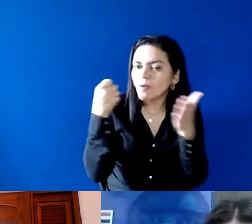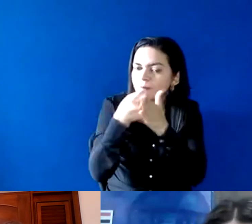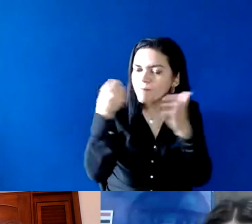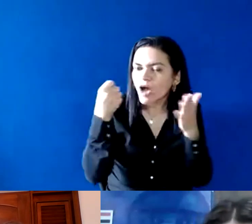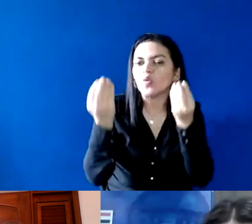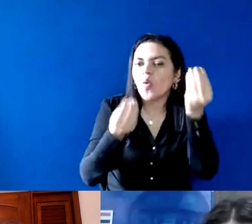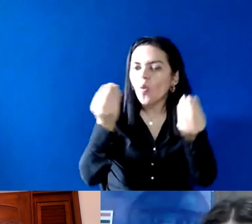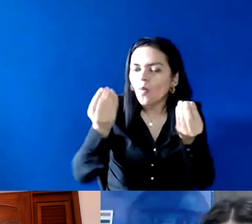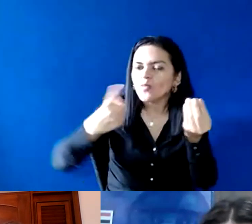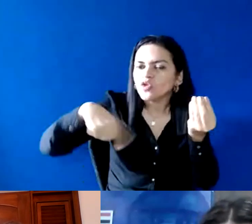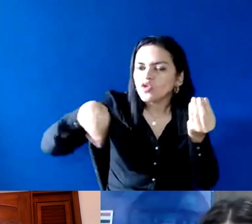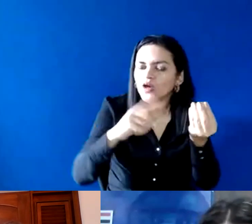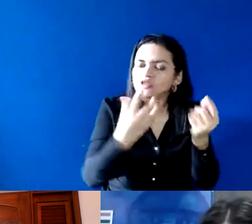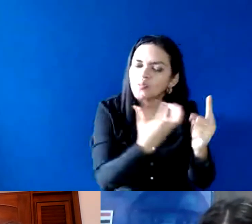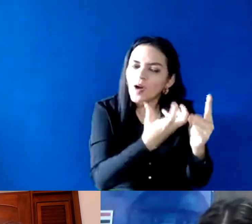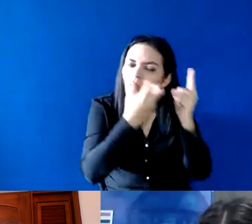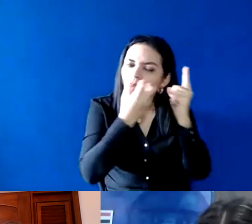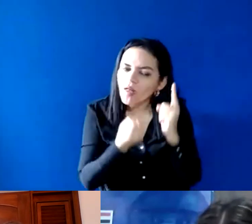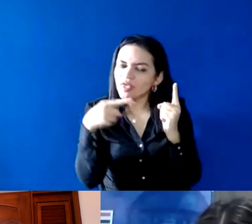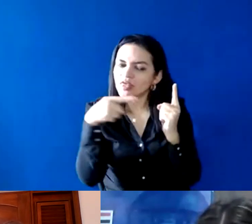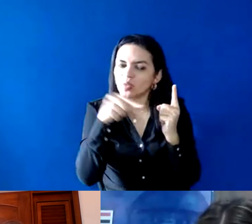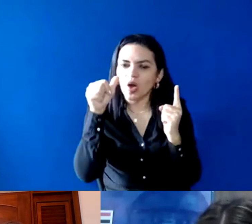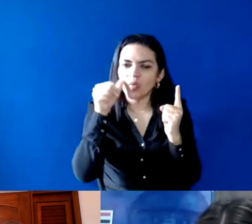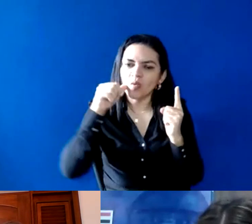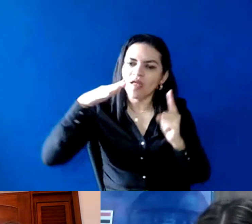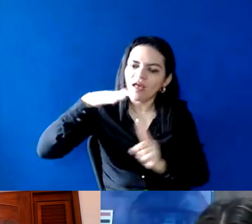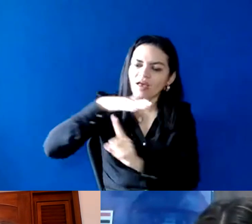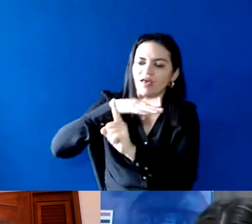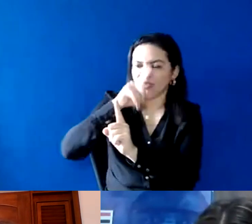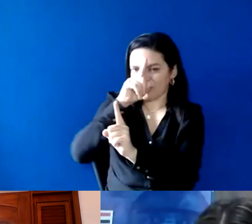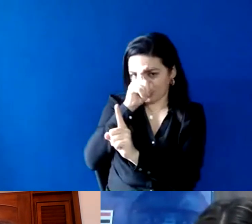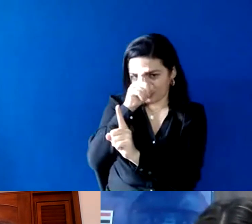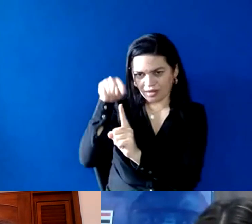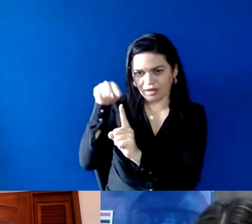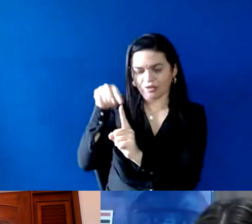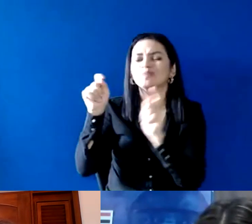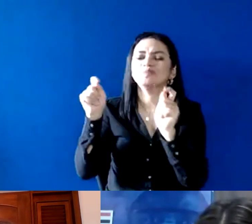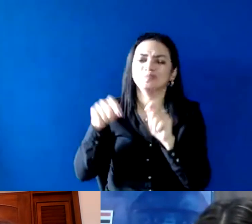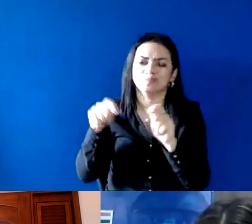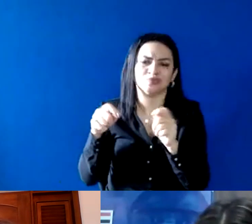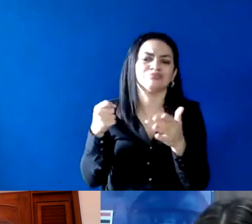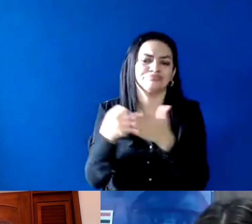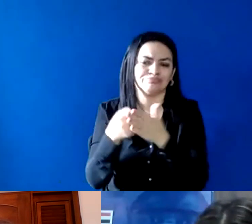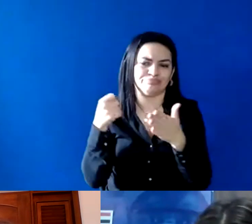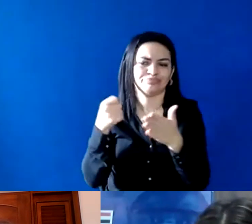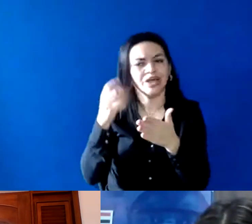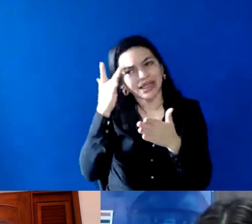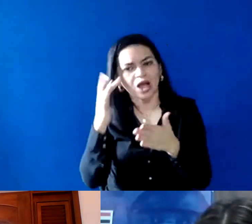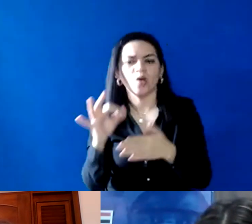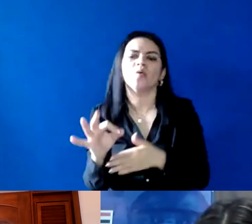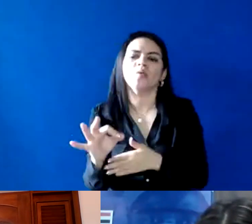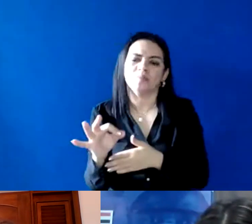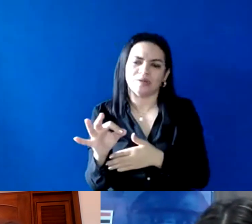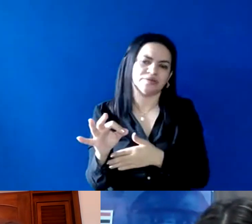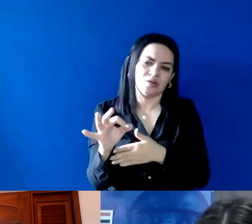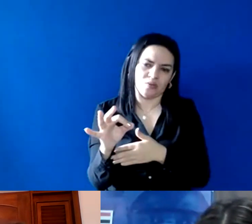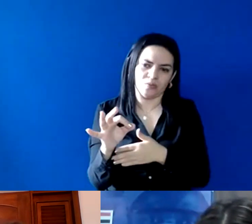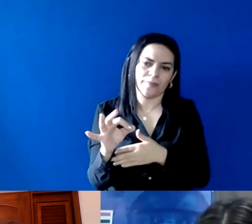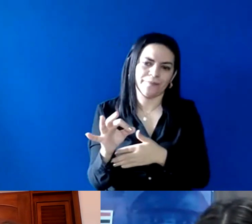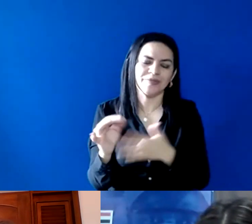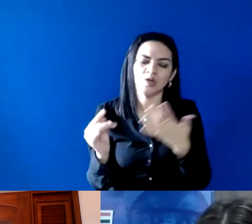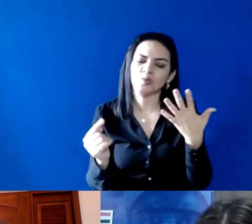estamos acolhendo as mulheres nos nossos estabelecimentos, tem impacto na compreensão, nos